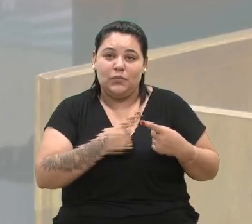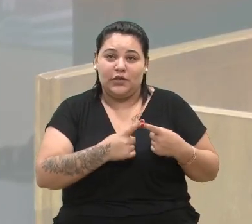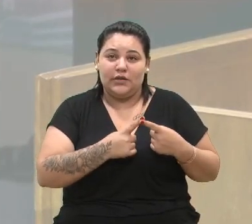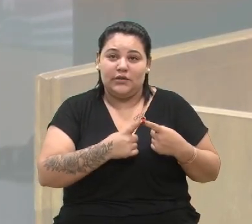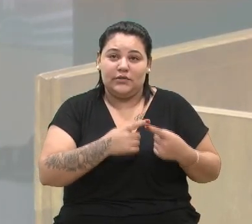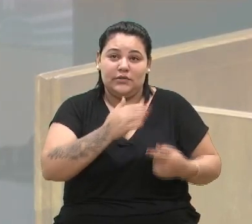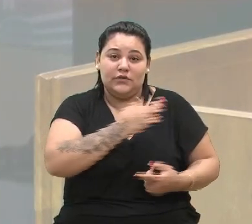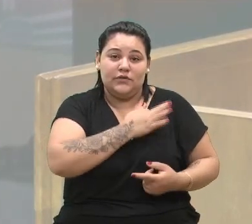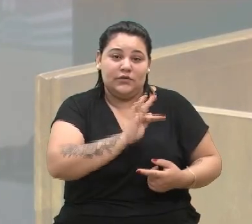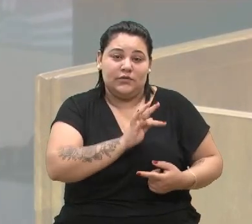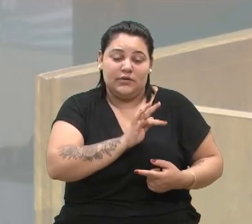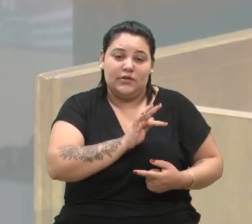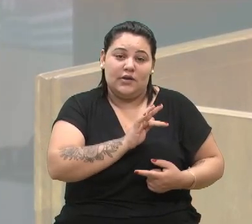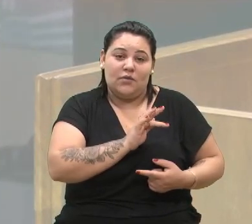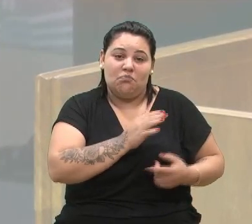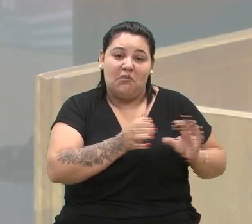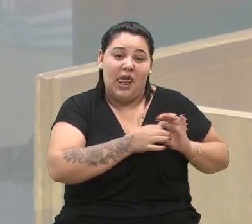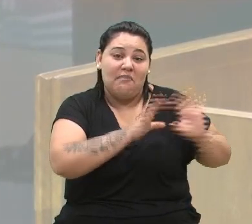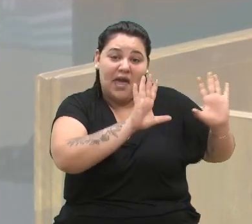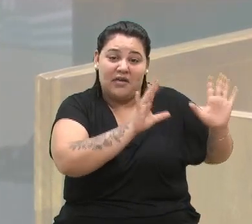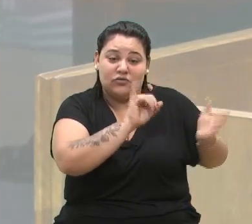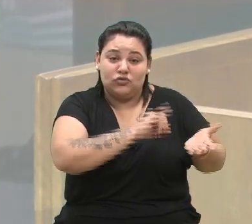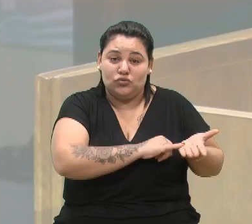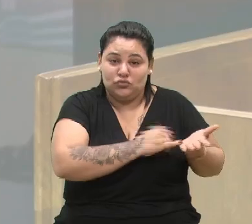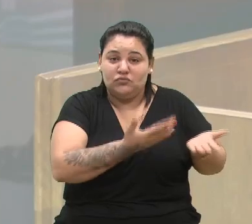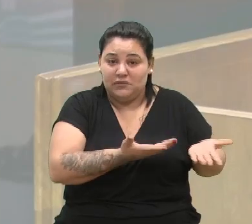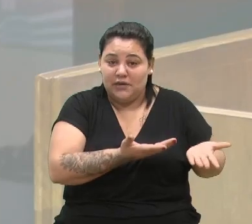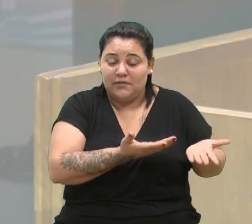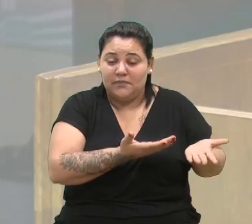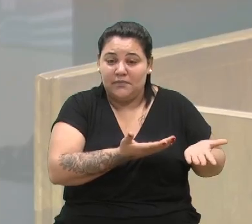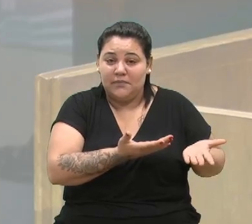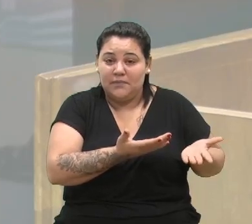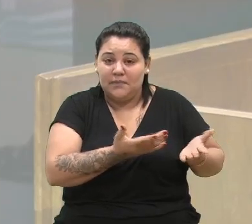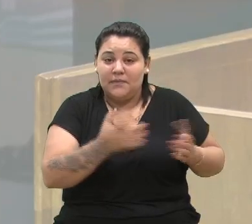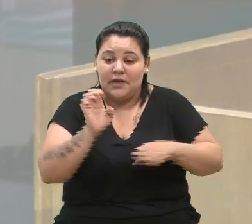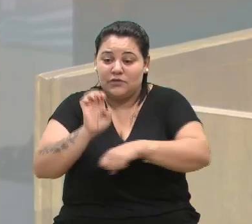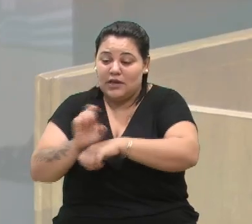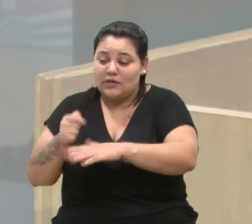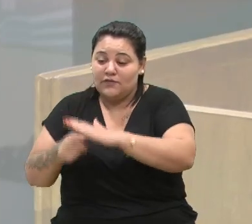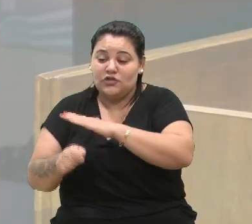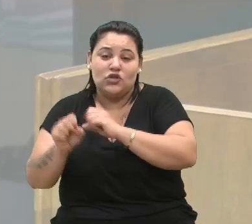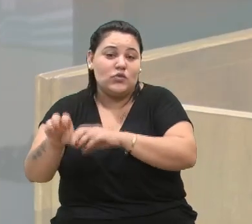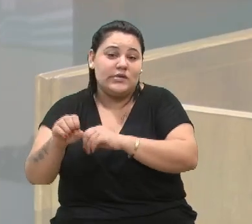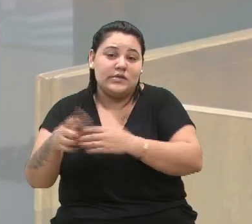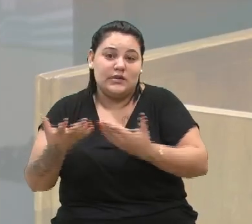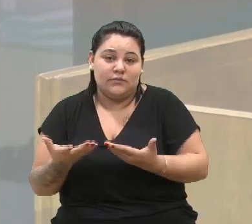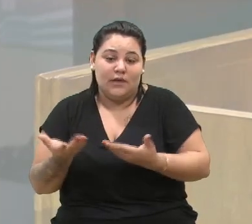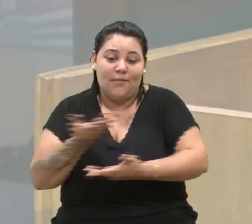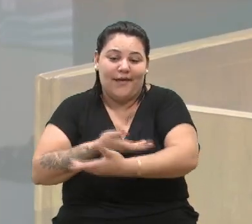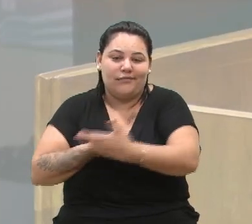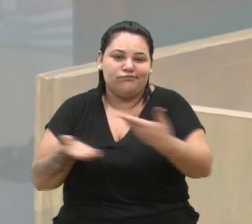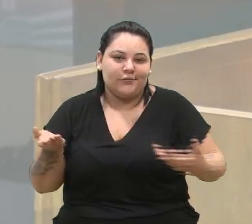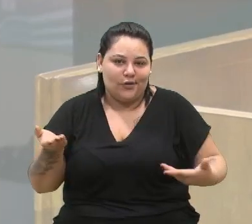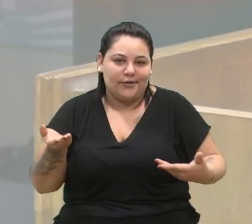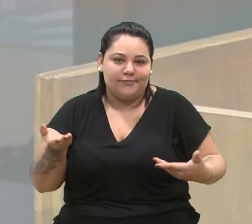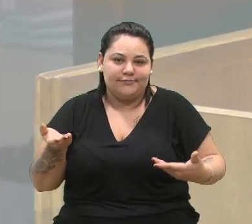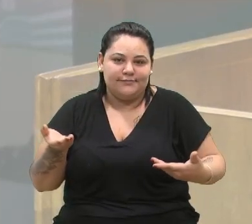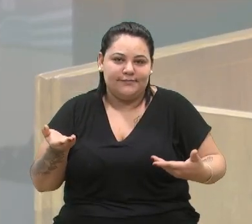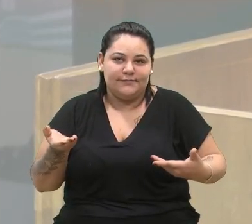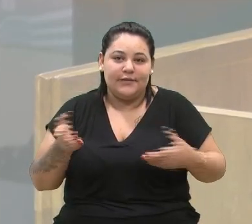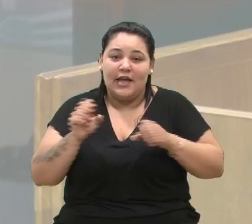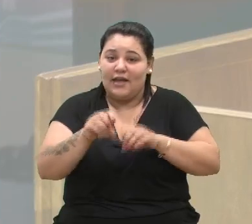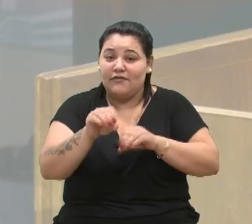mão daqueles juros para que os estados investam na educação. E não é só investir na educação, é investir